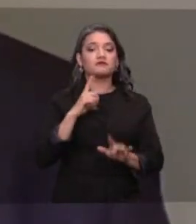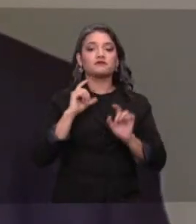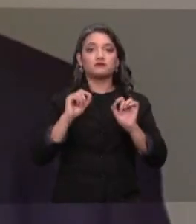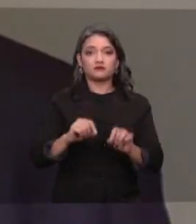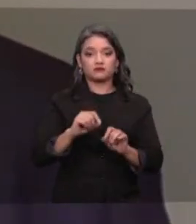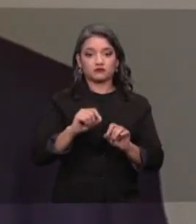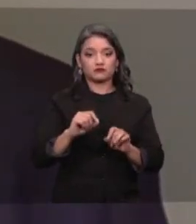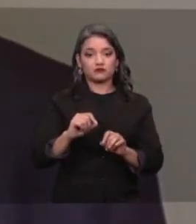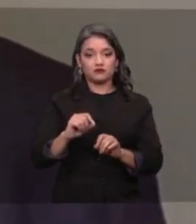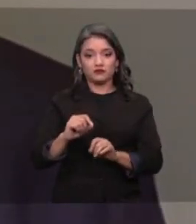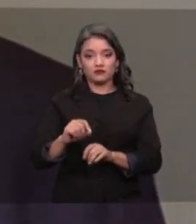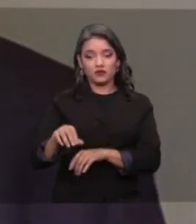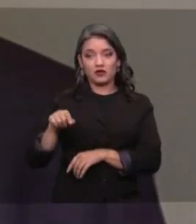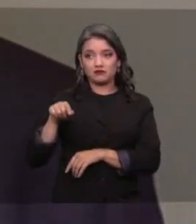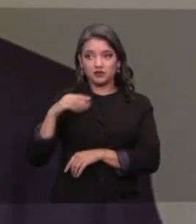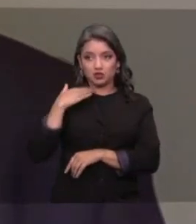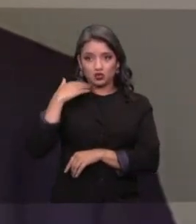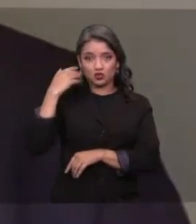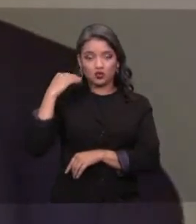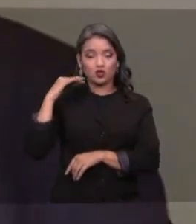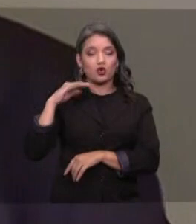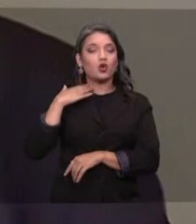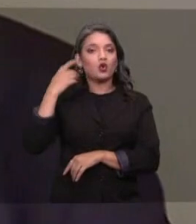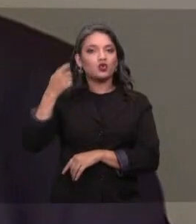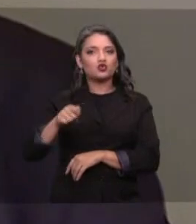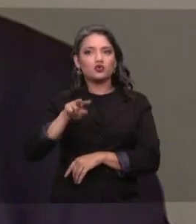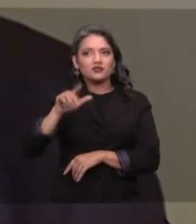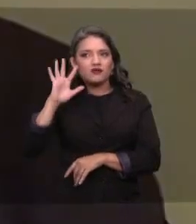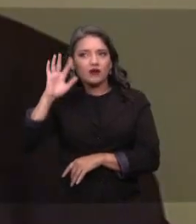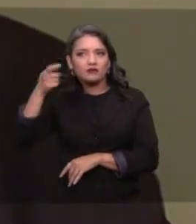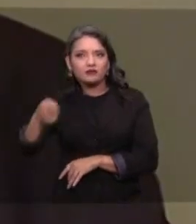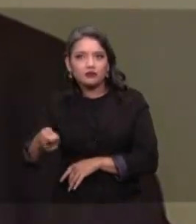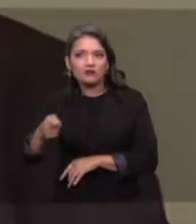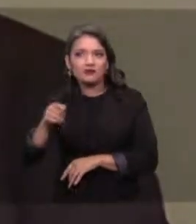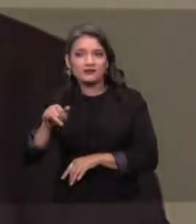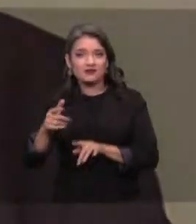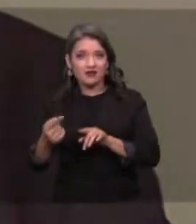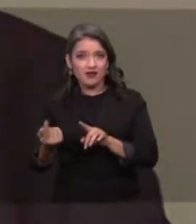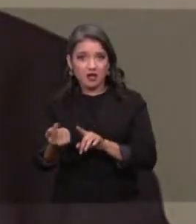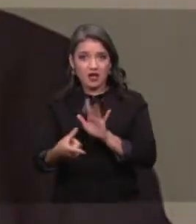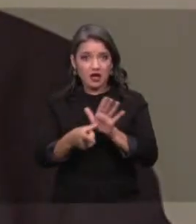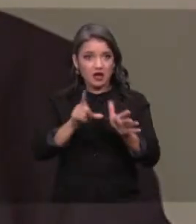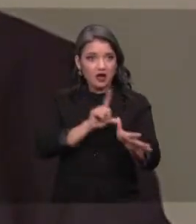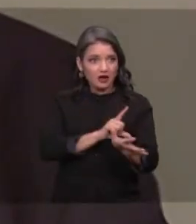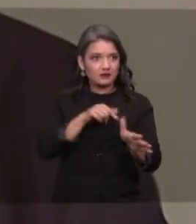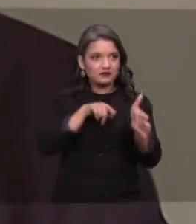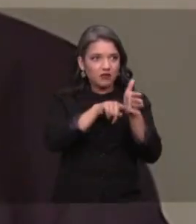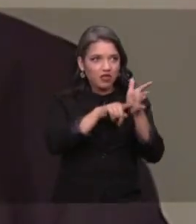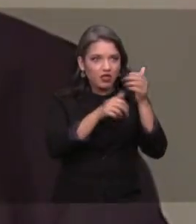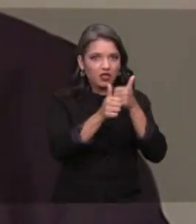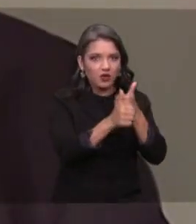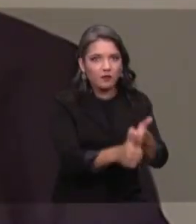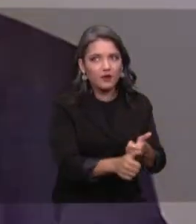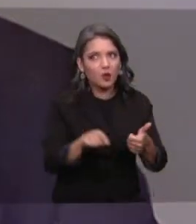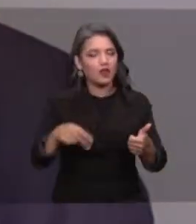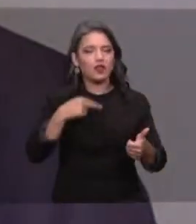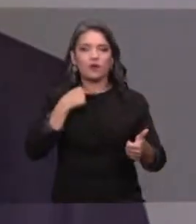do juiz sentenciante que conheceu de prova declarada inadmissível. Da mesma forma que o doutor Pavi Ribeiro,